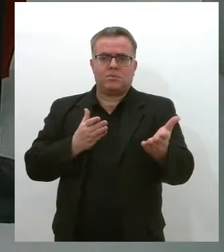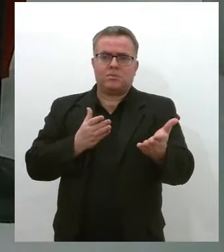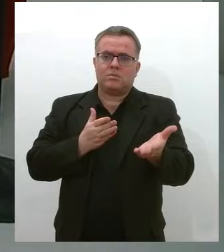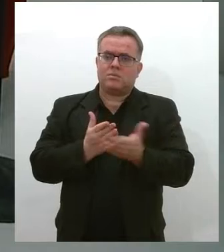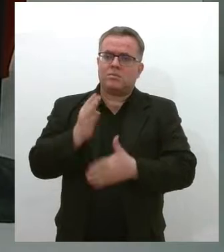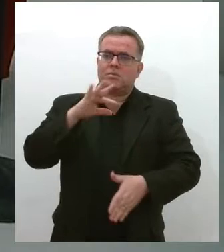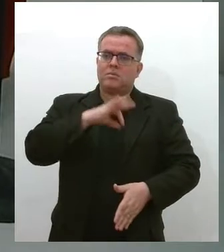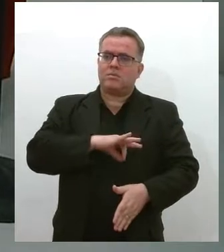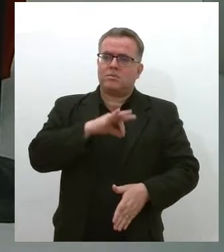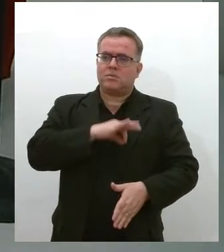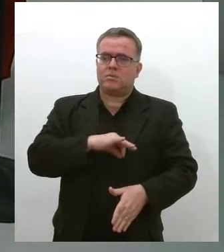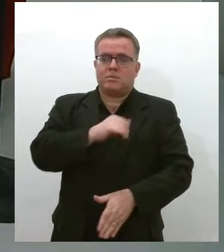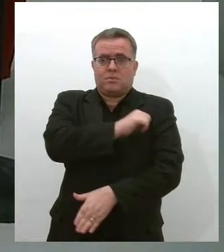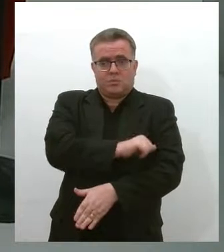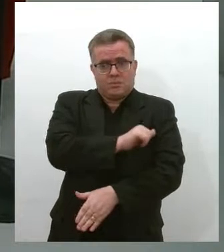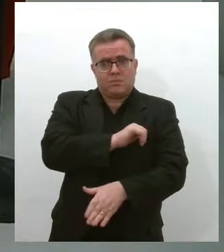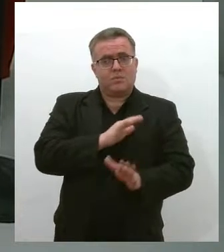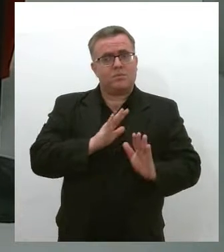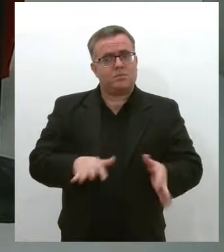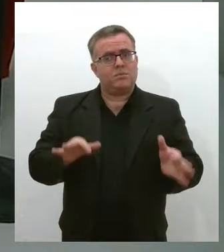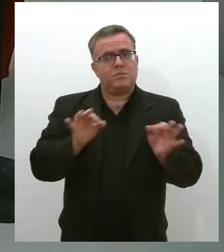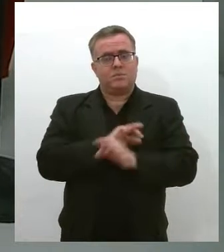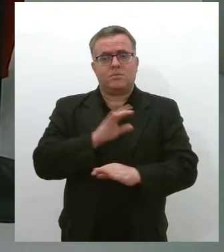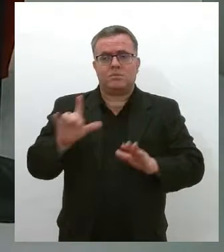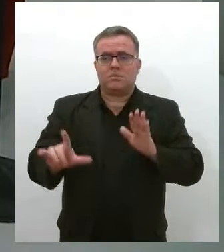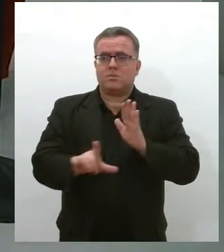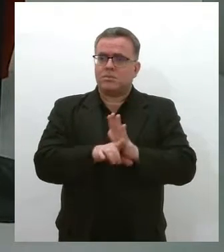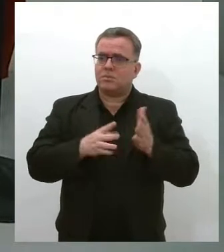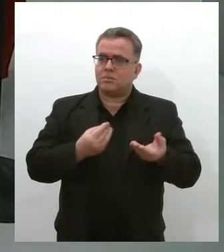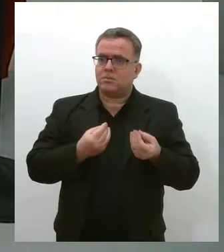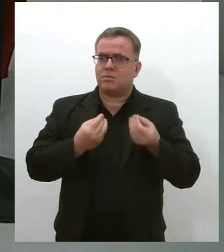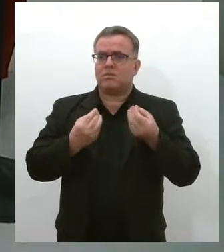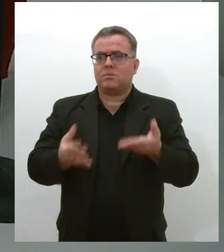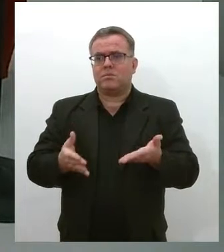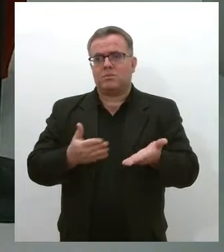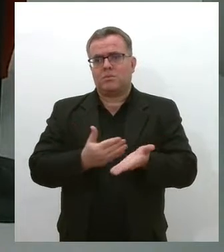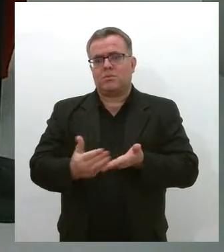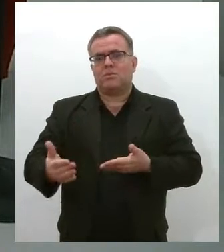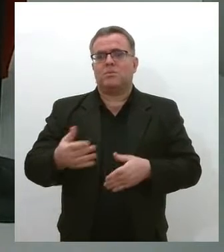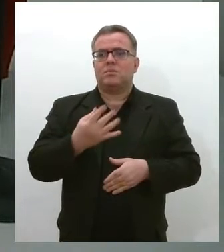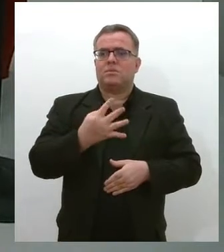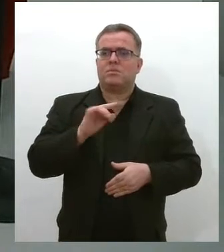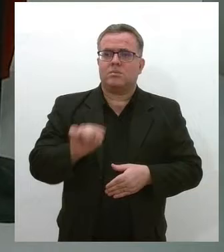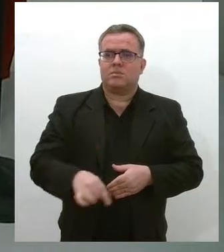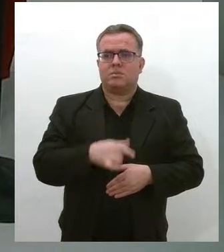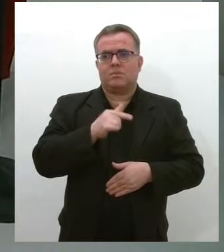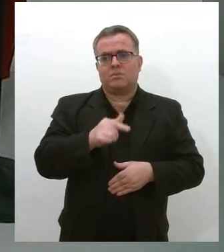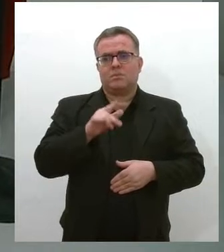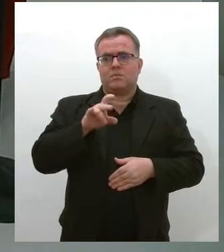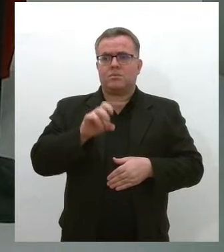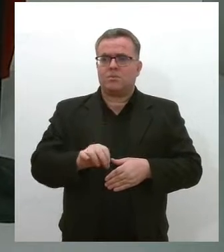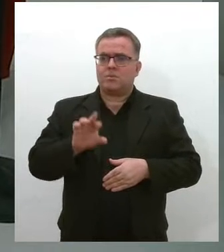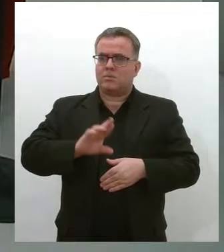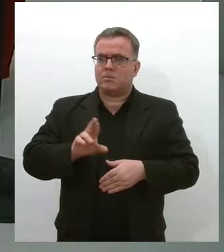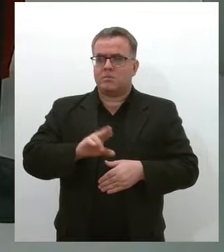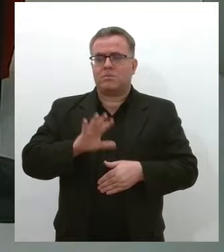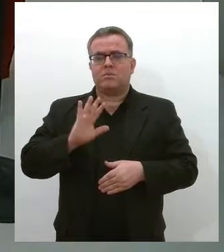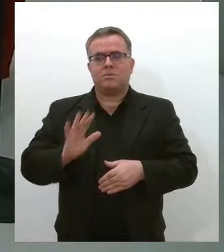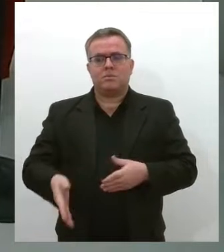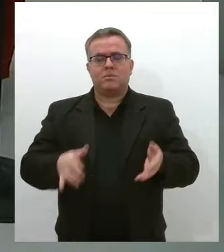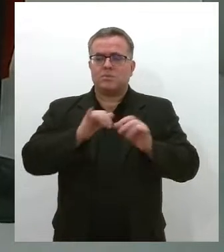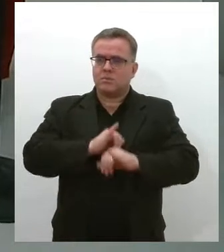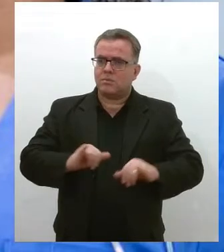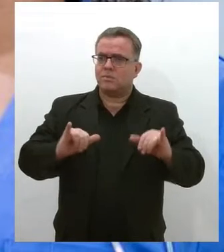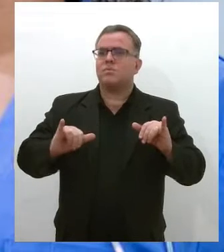Enfermagem, a lei que garantiu o salário inicial de carreira no valor de R$ 4.750 foi publicada no início do mês